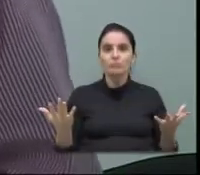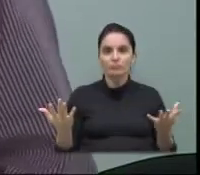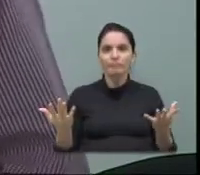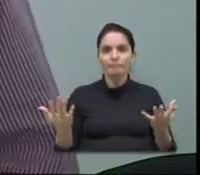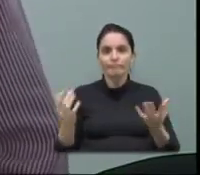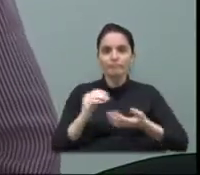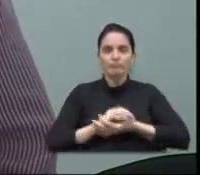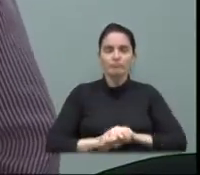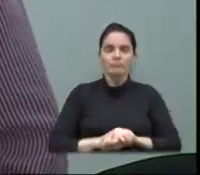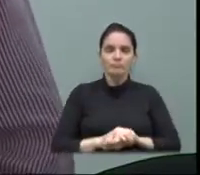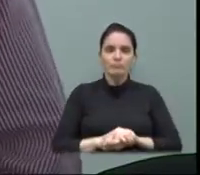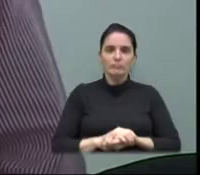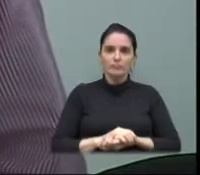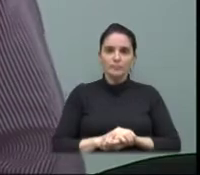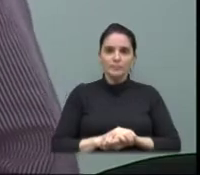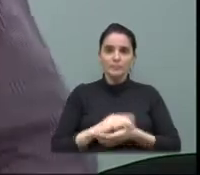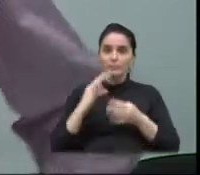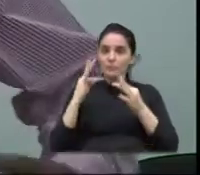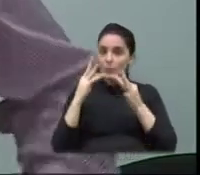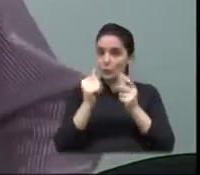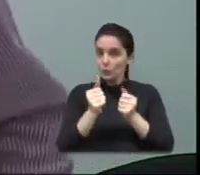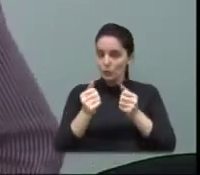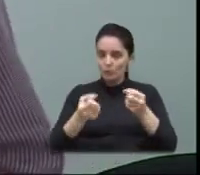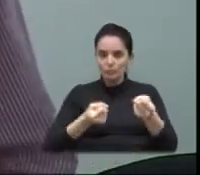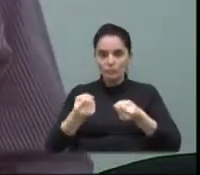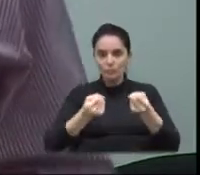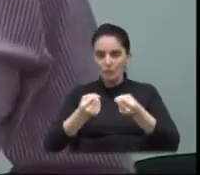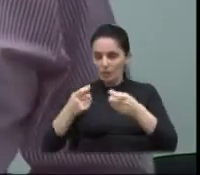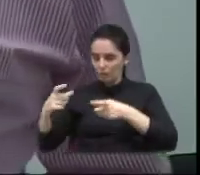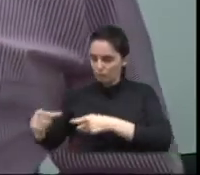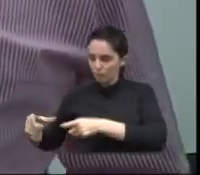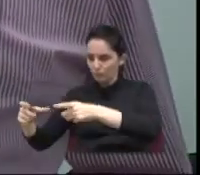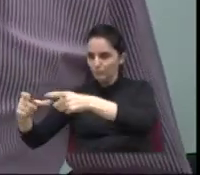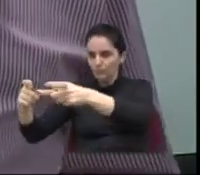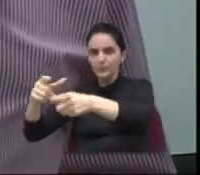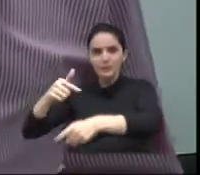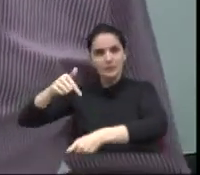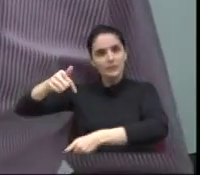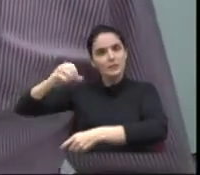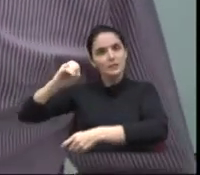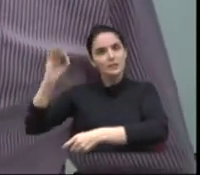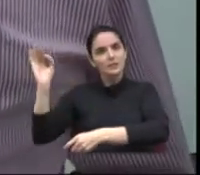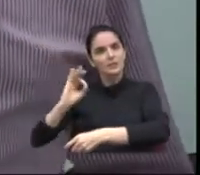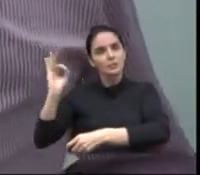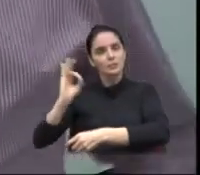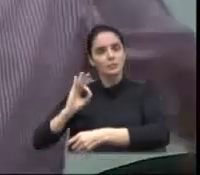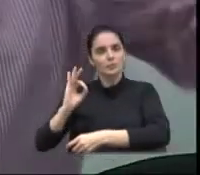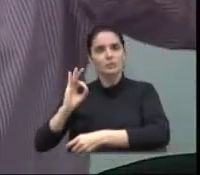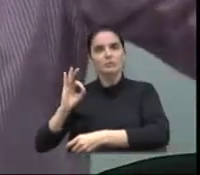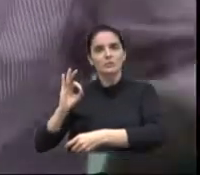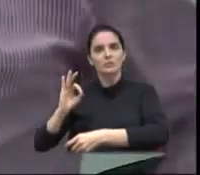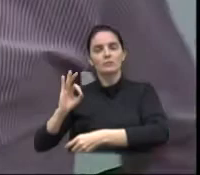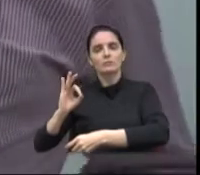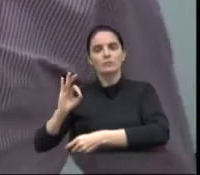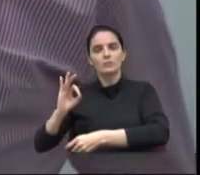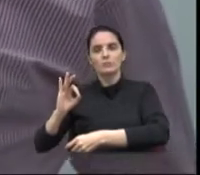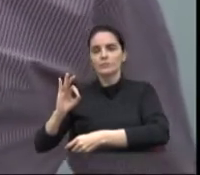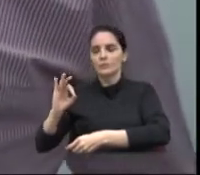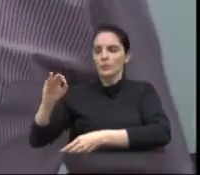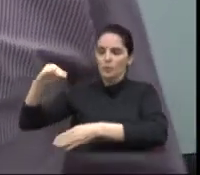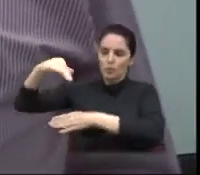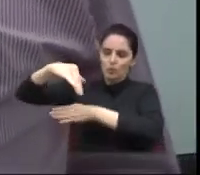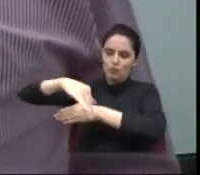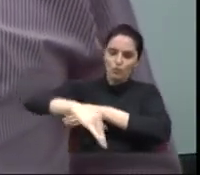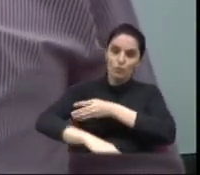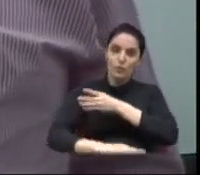pessoa. E todos os veículos daquela região, 70% dos veículos daquela região, descem ali pela Lauro